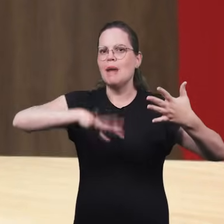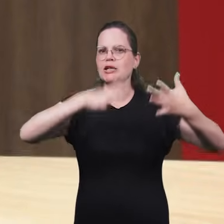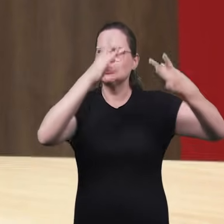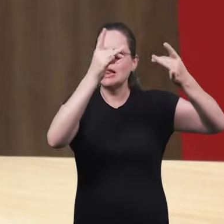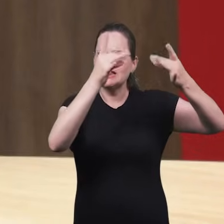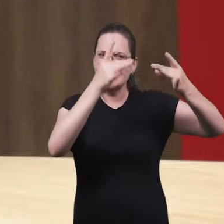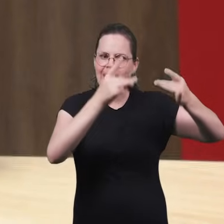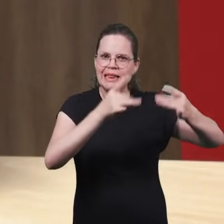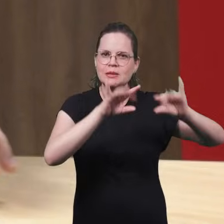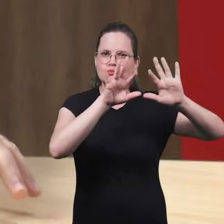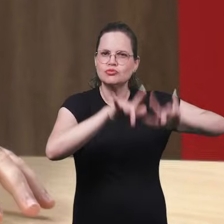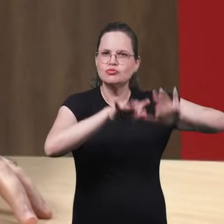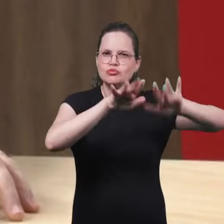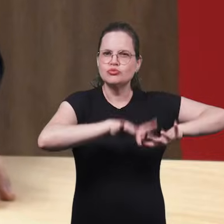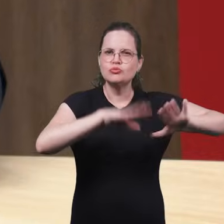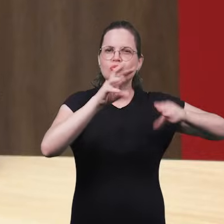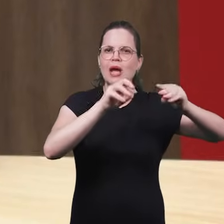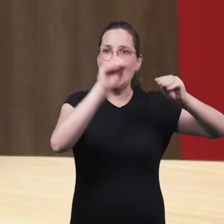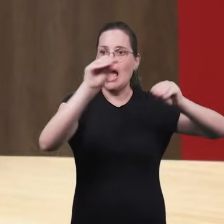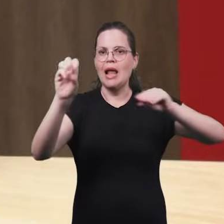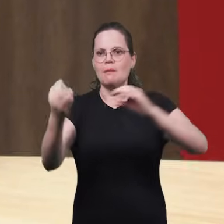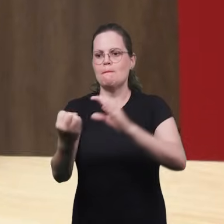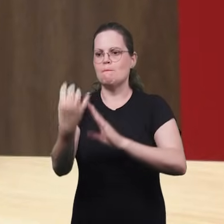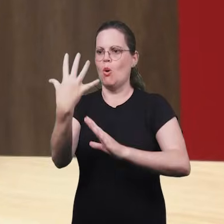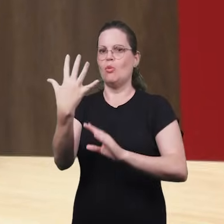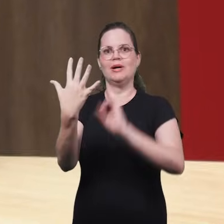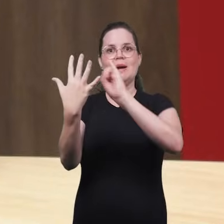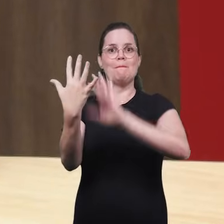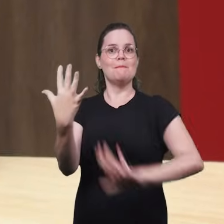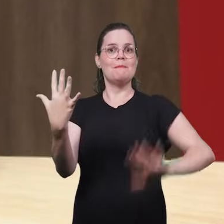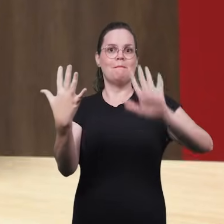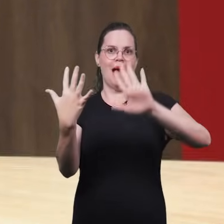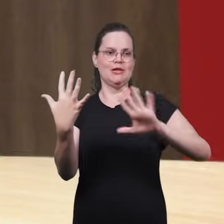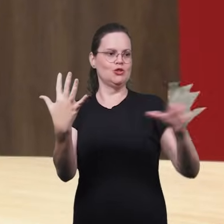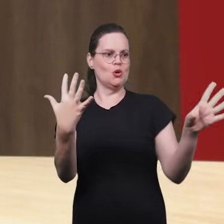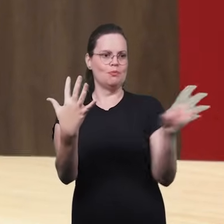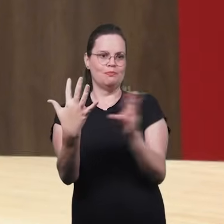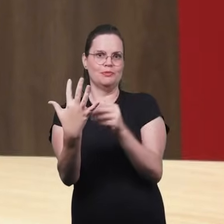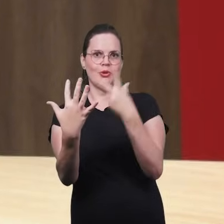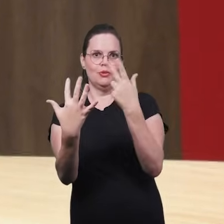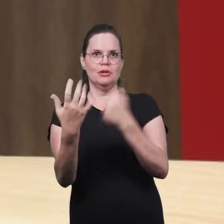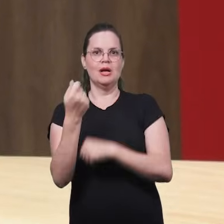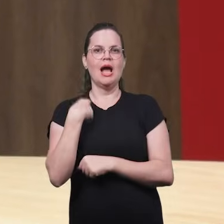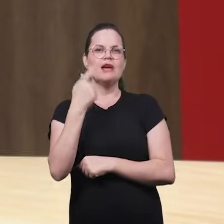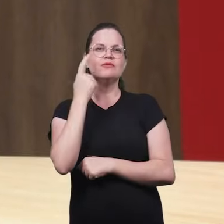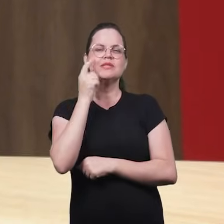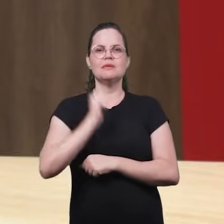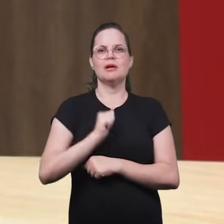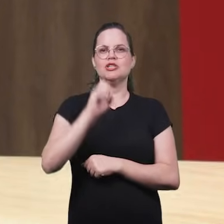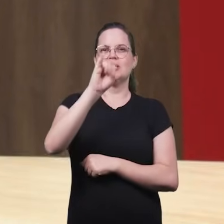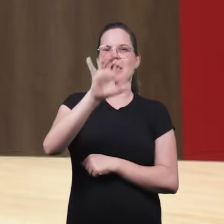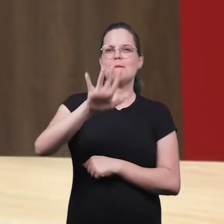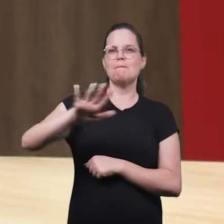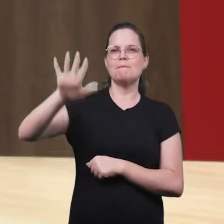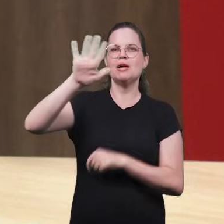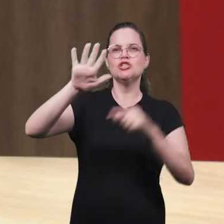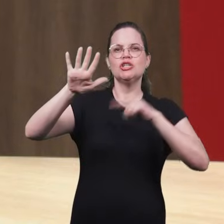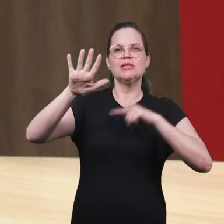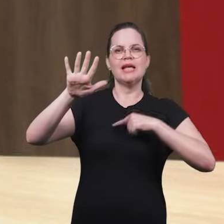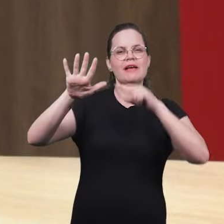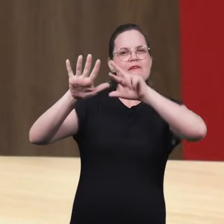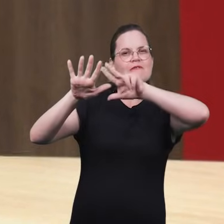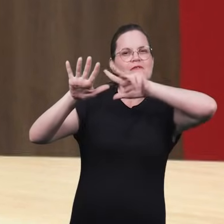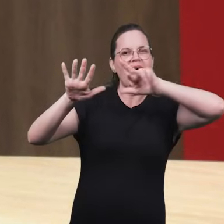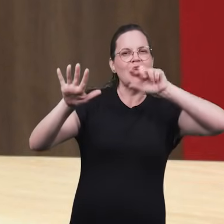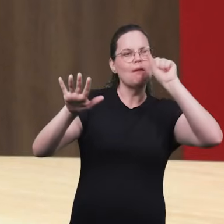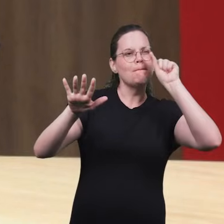descrevi. Se você considerar que uma imagem é feita por milhares de pontinhos coloridos, cada pontinho de uma